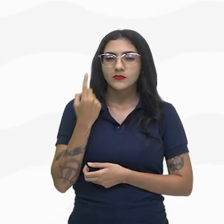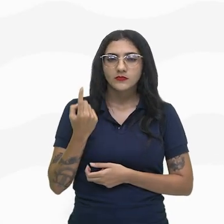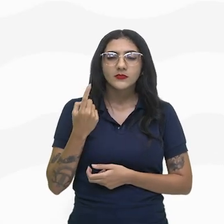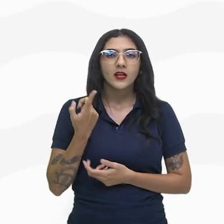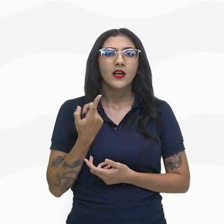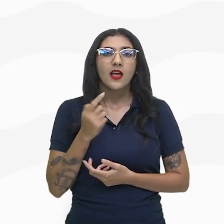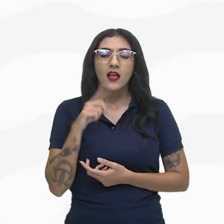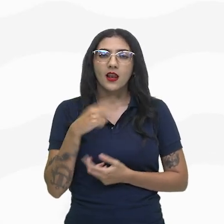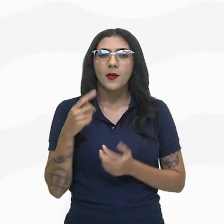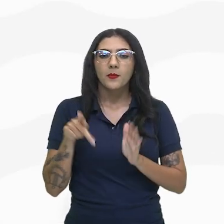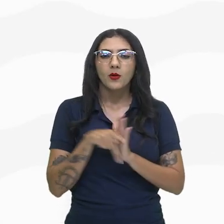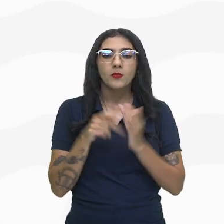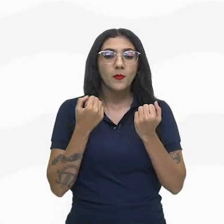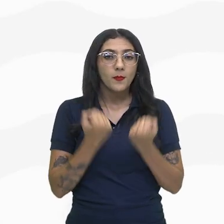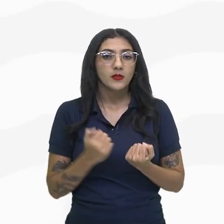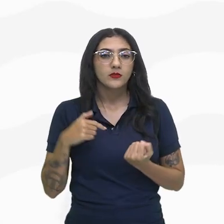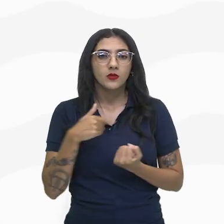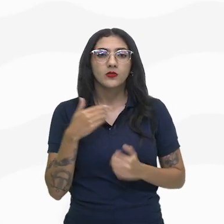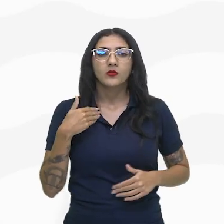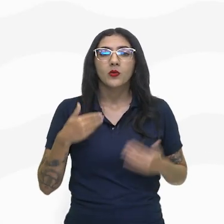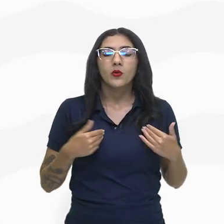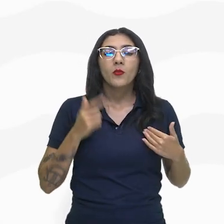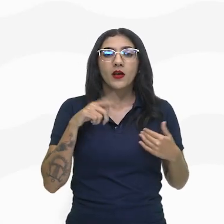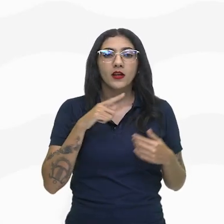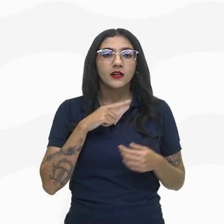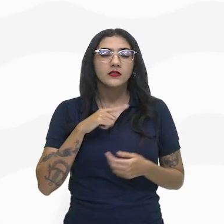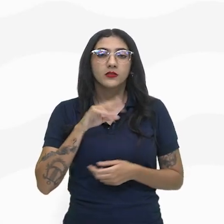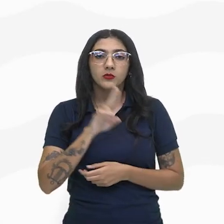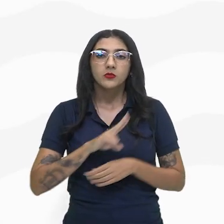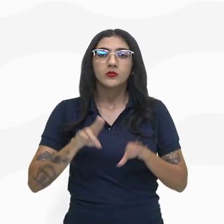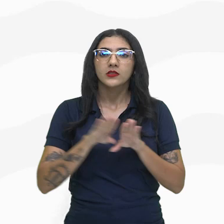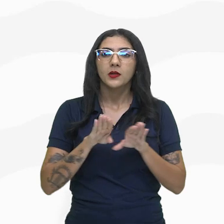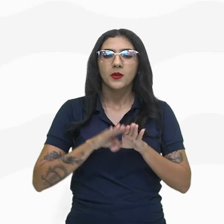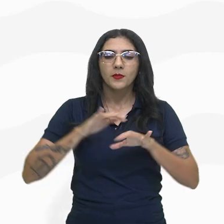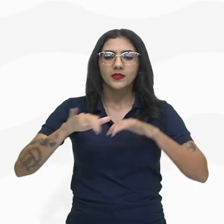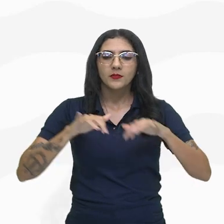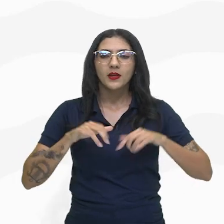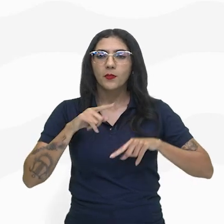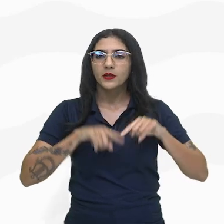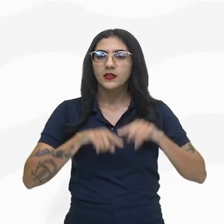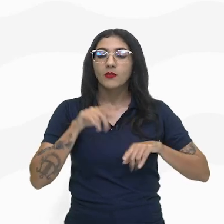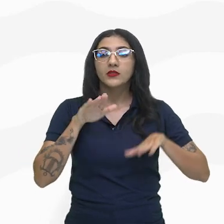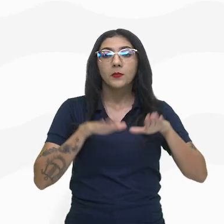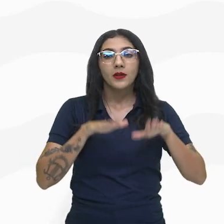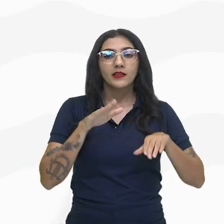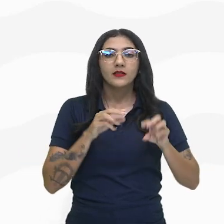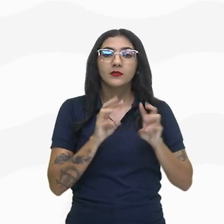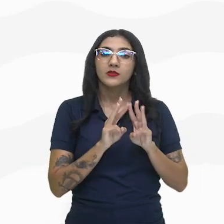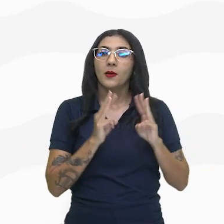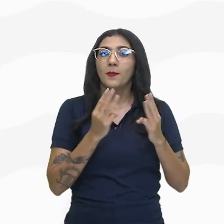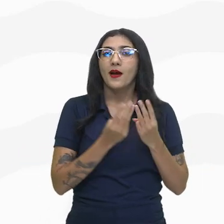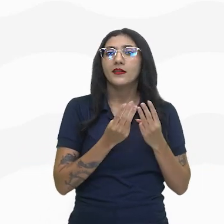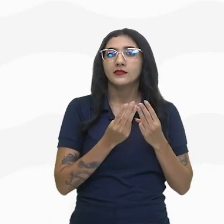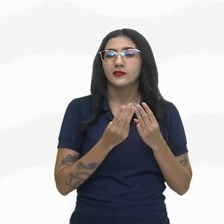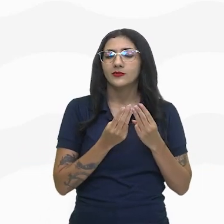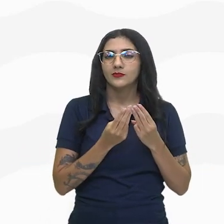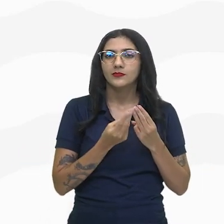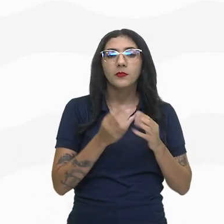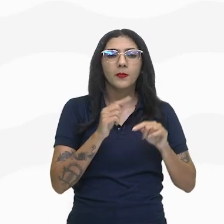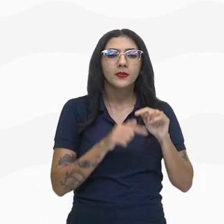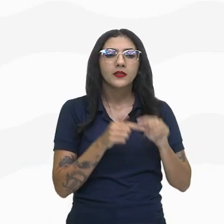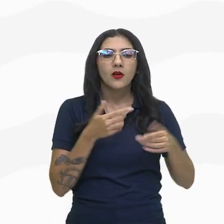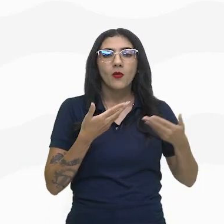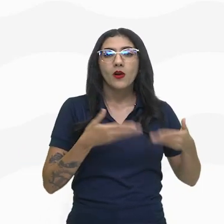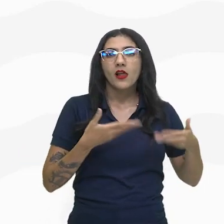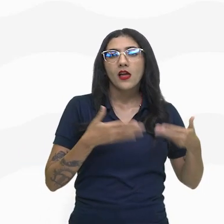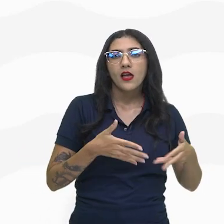nosso corpo, né? Ela é usada para separar materiais por densidade, separando objetos mais pesados dos